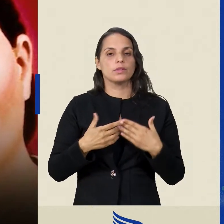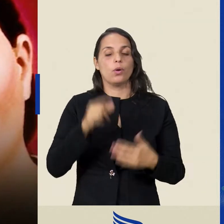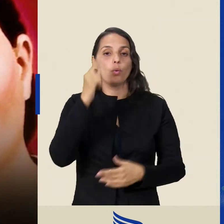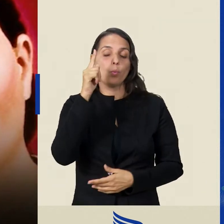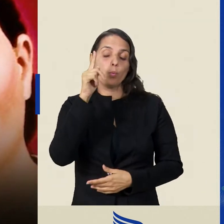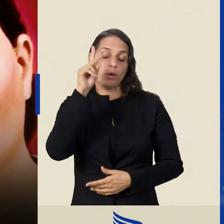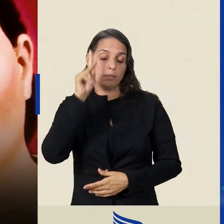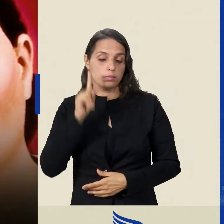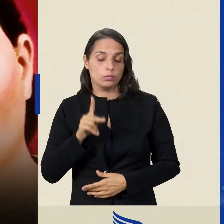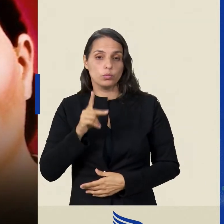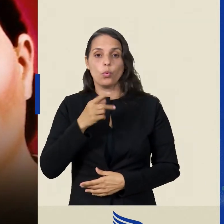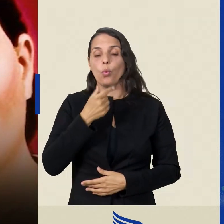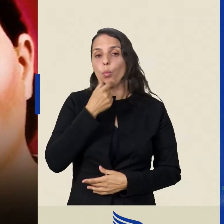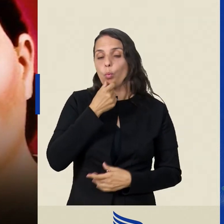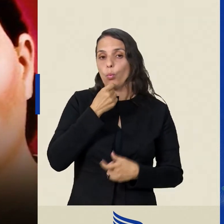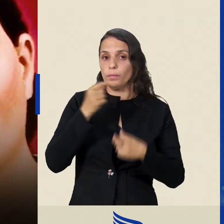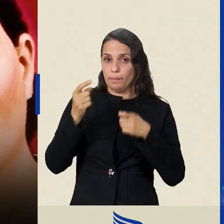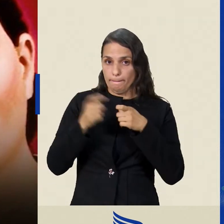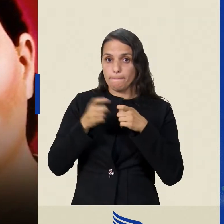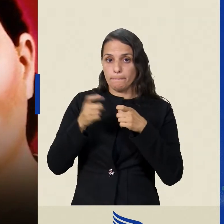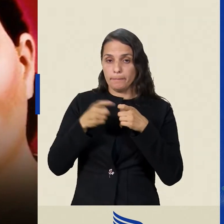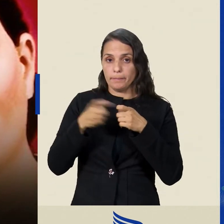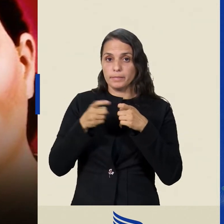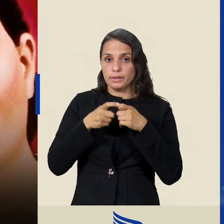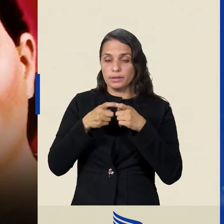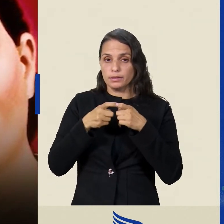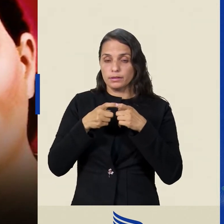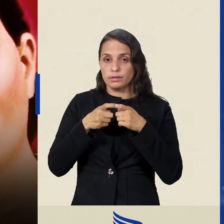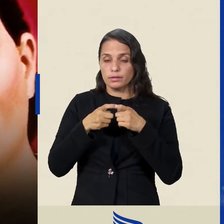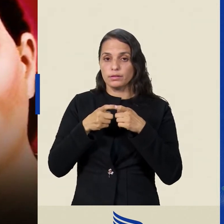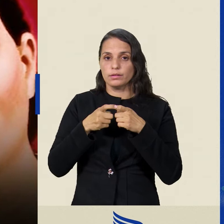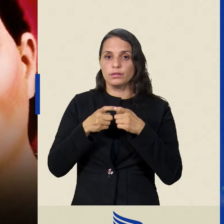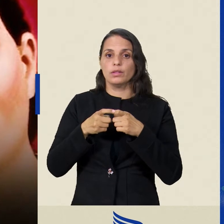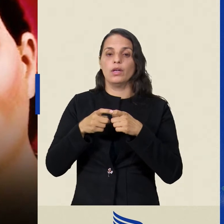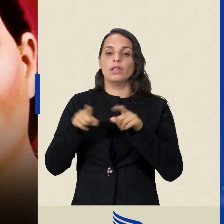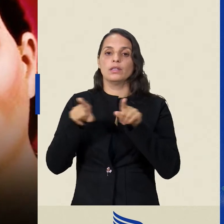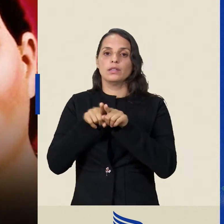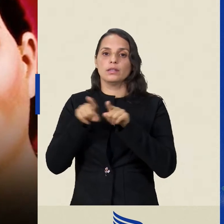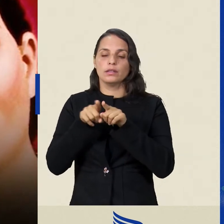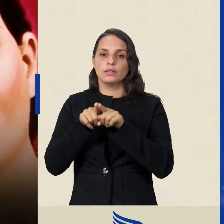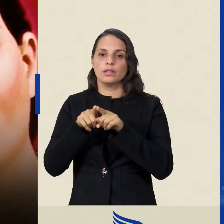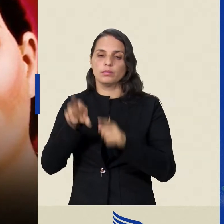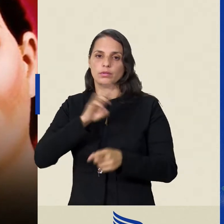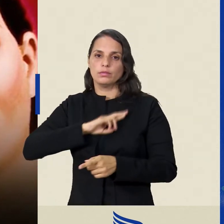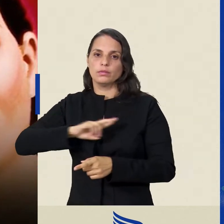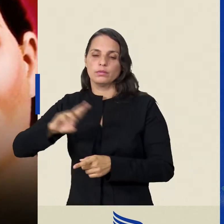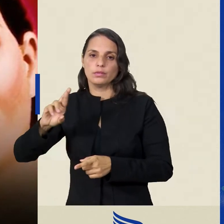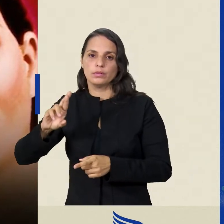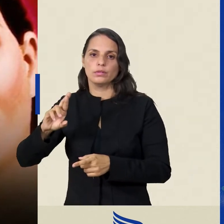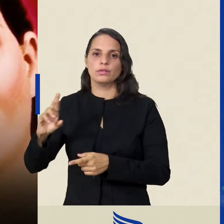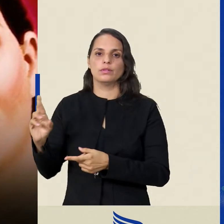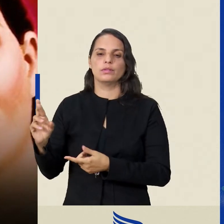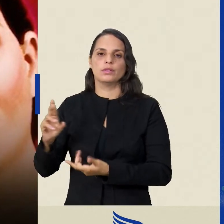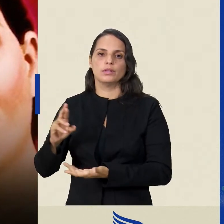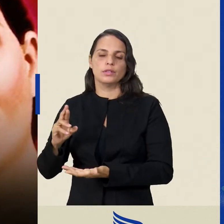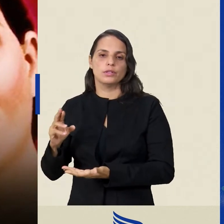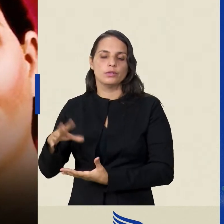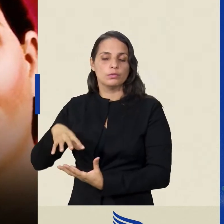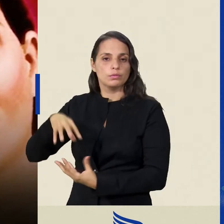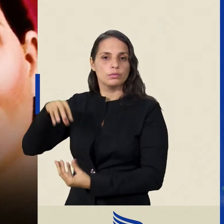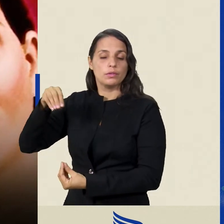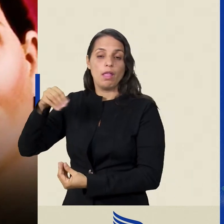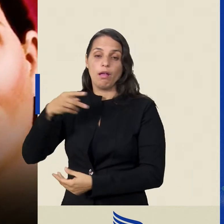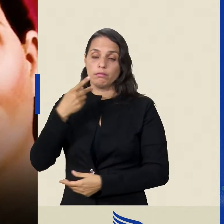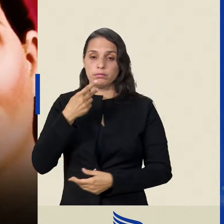Dr. Brown, de Parkville, Michigan, médico espírita, disse que ele podia controlar a